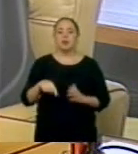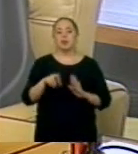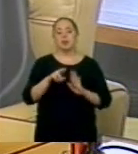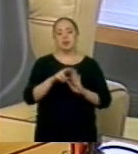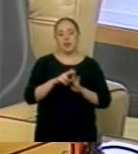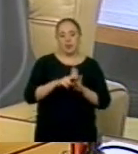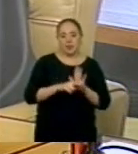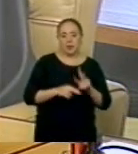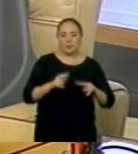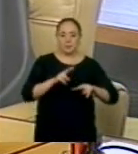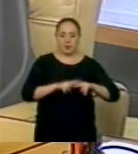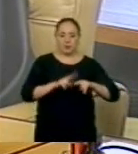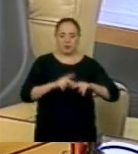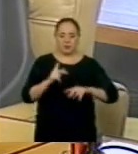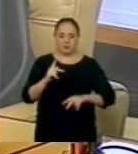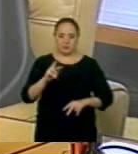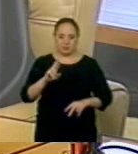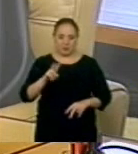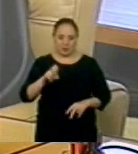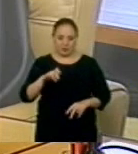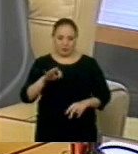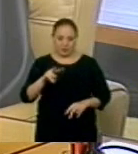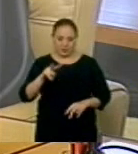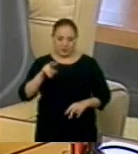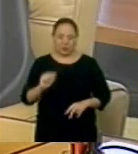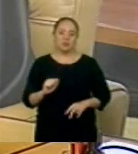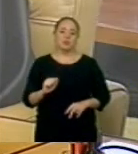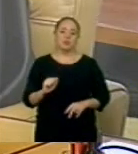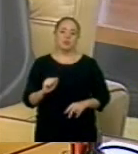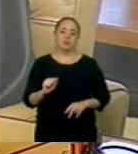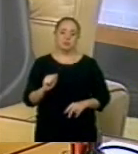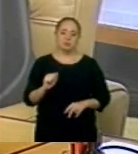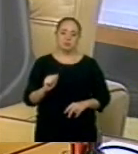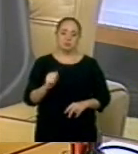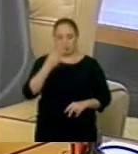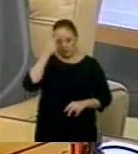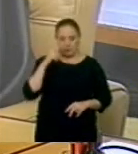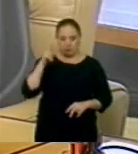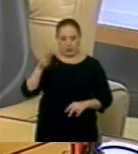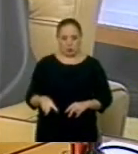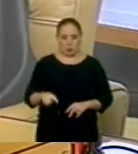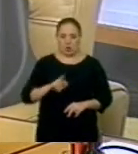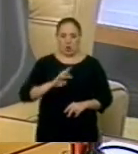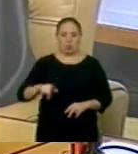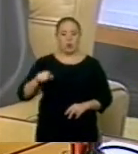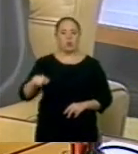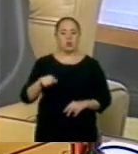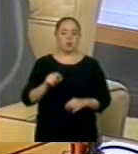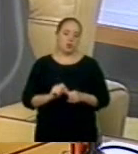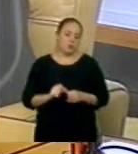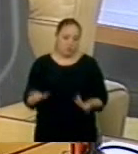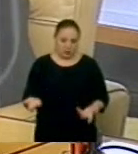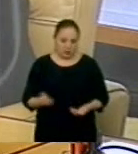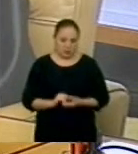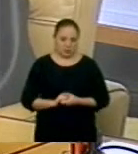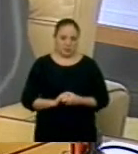prisão preventiva que sustentam o encarceramento do flagrado e não a situação em si de flagrância.